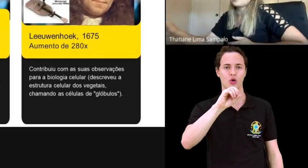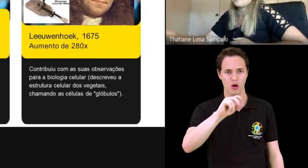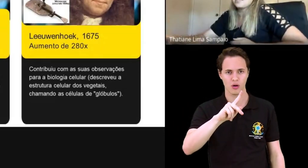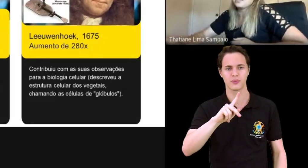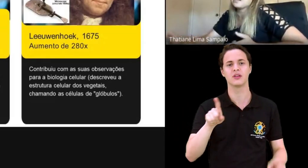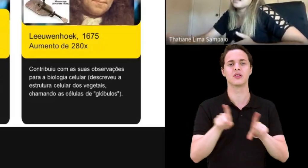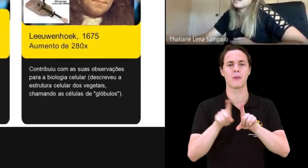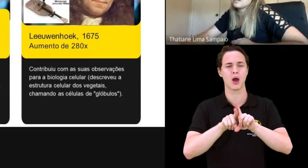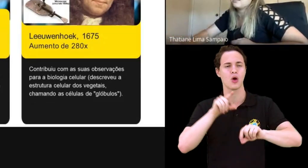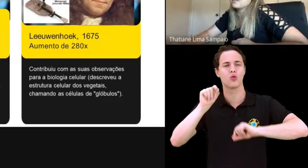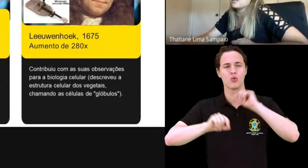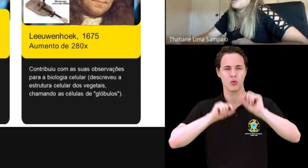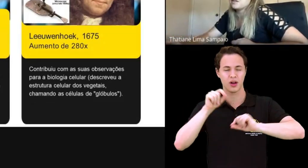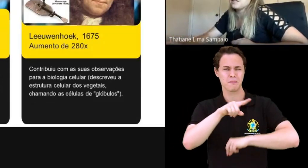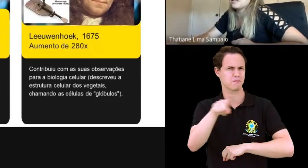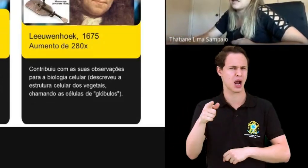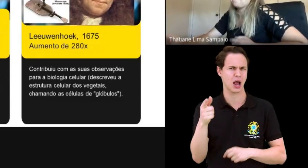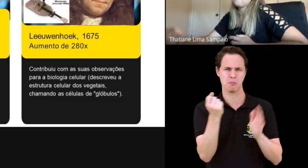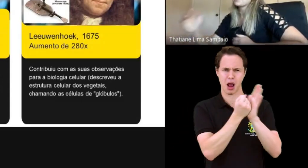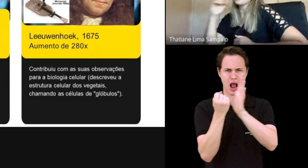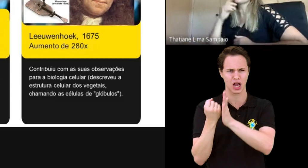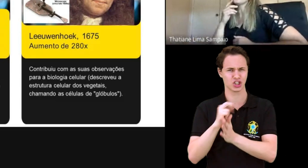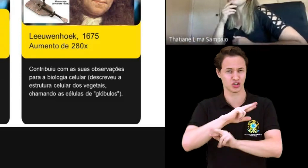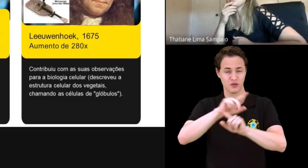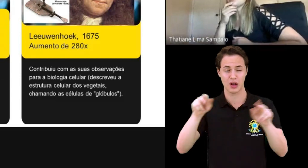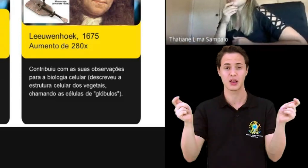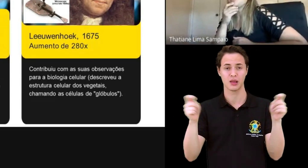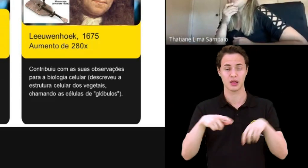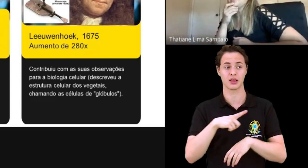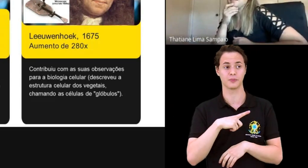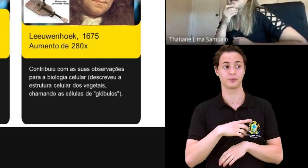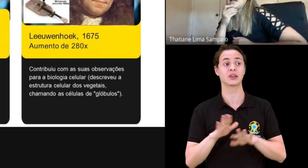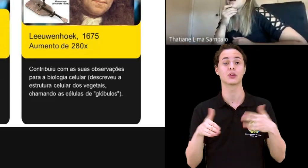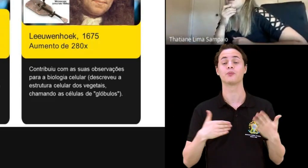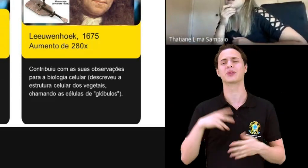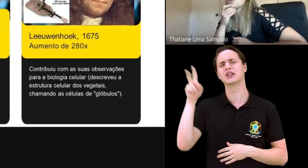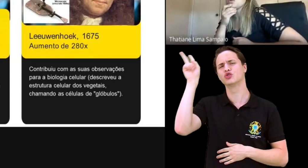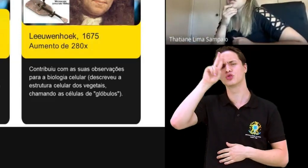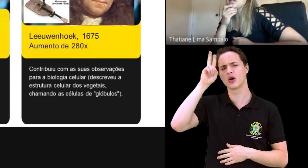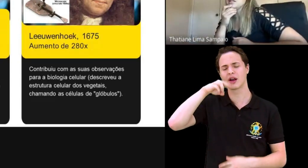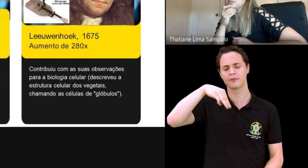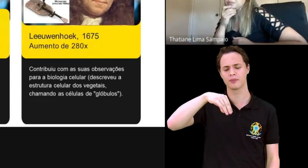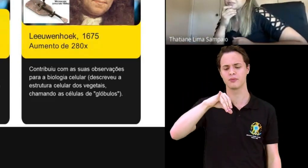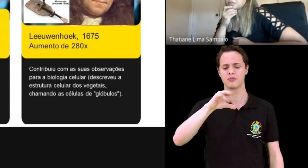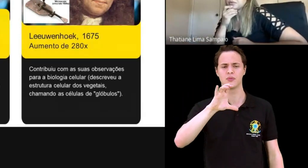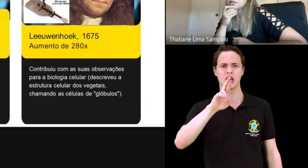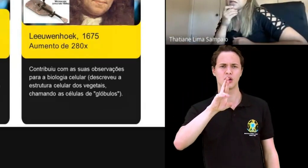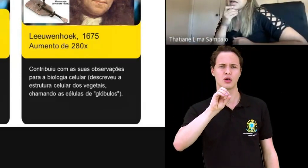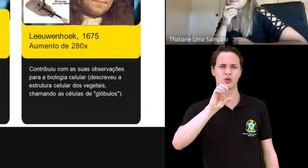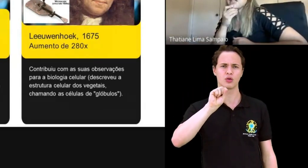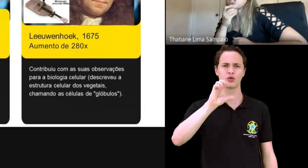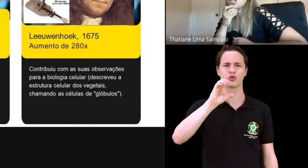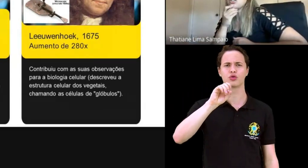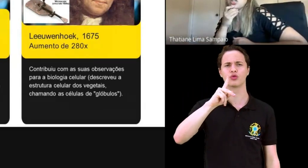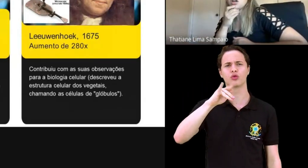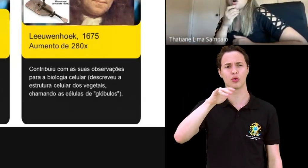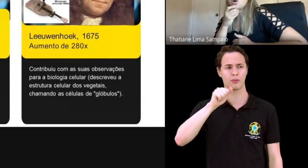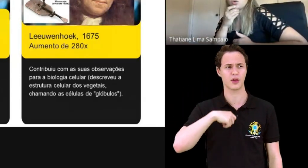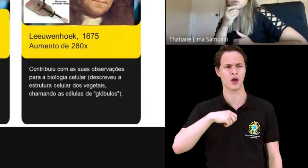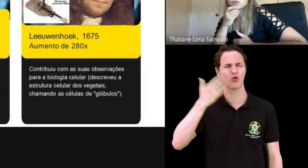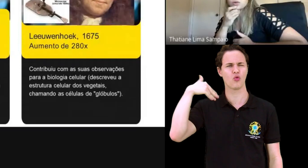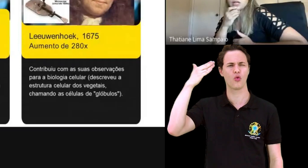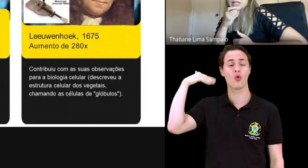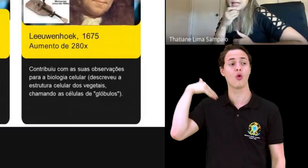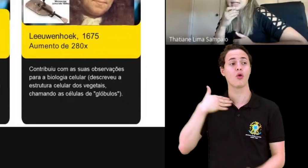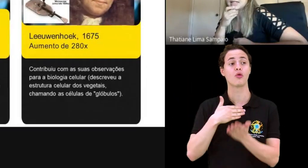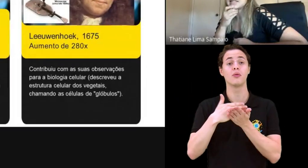tem outras marcas que vocês podem testar. A história da microscopia, ela começou, então, a partir de